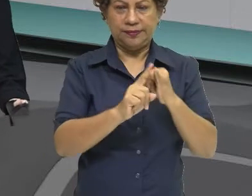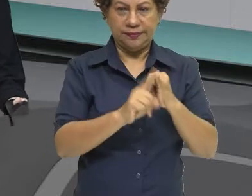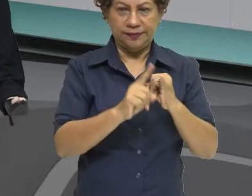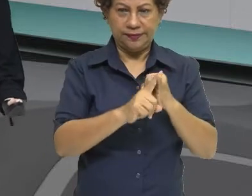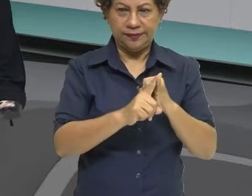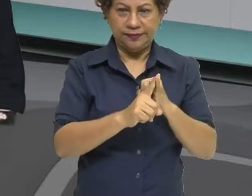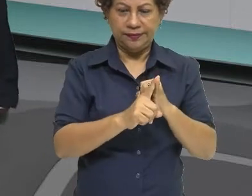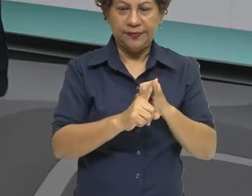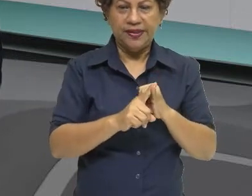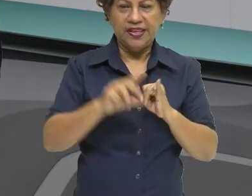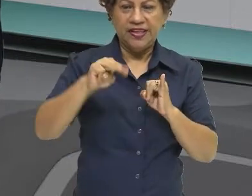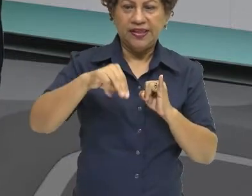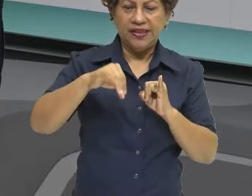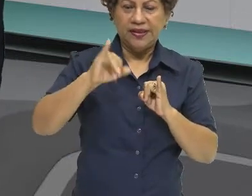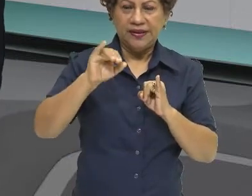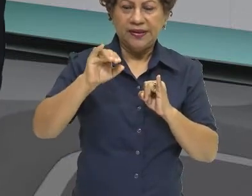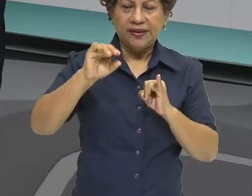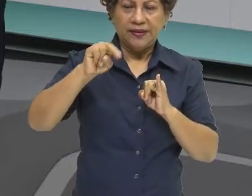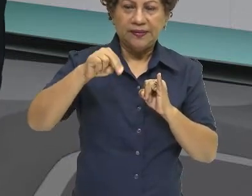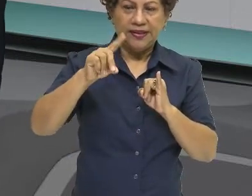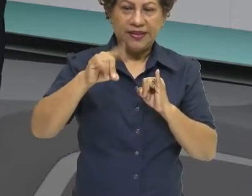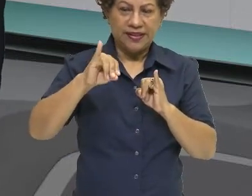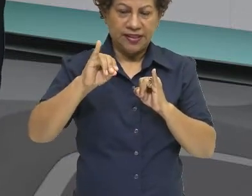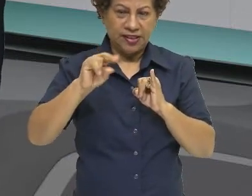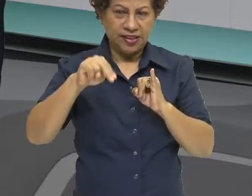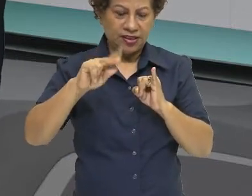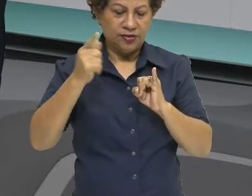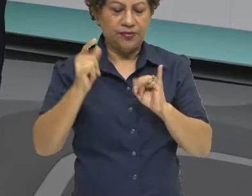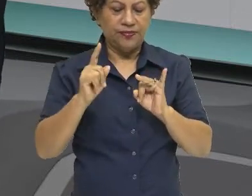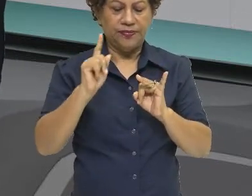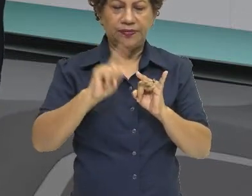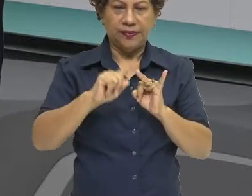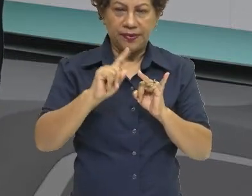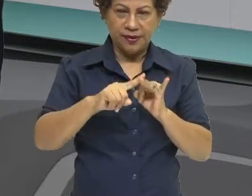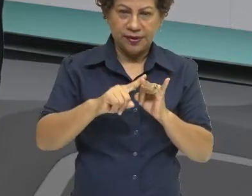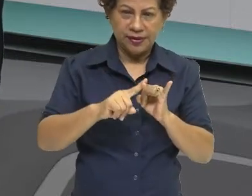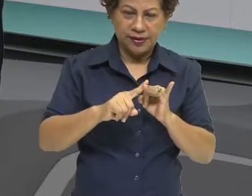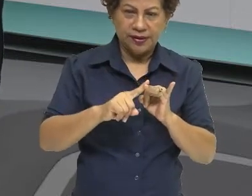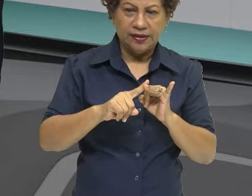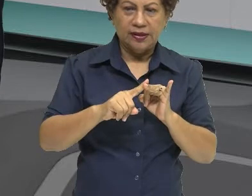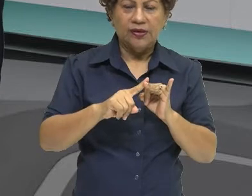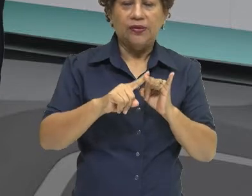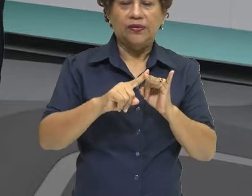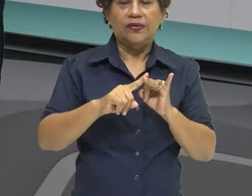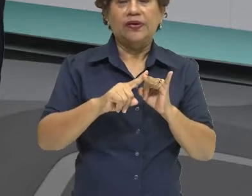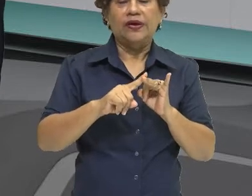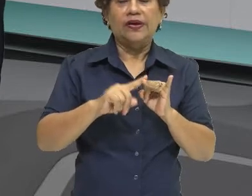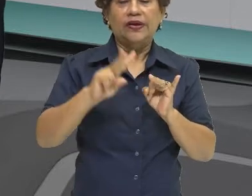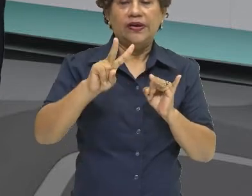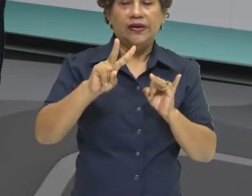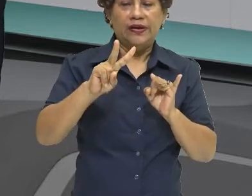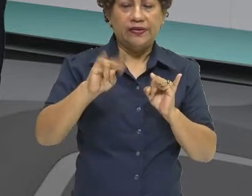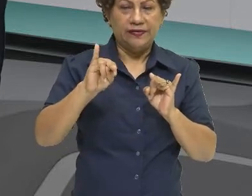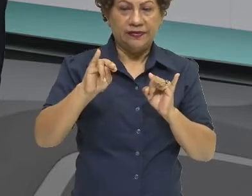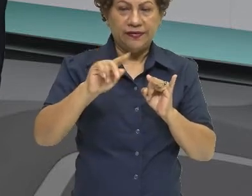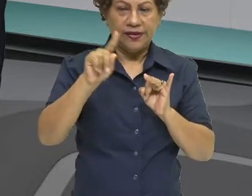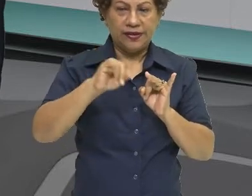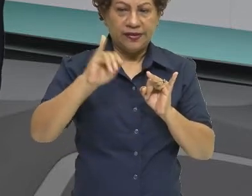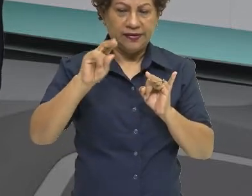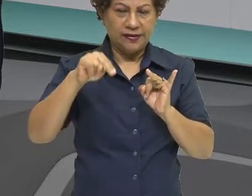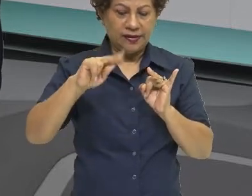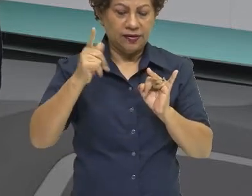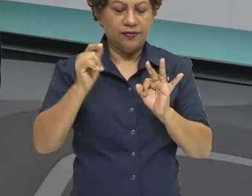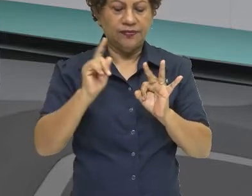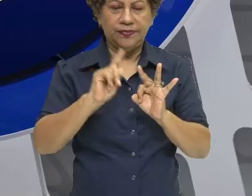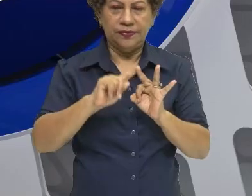seu vizinho. Uns falam pai de todos, eu falo maior de todos. Fura-bolo e mata-piolho. Até hoje eu passo isso para minha